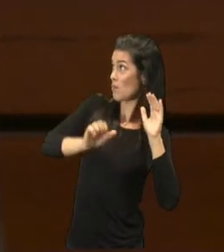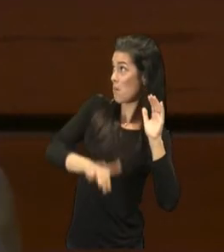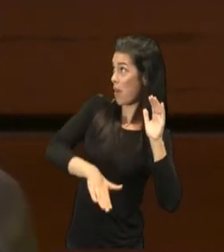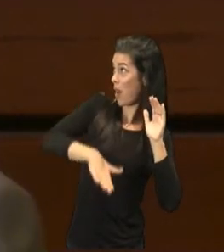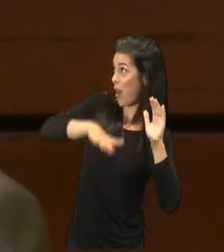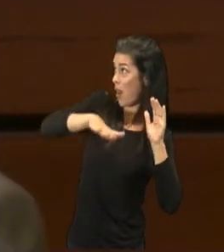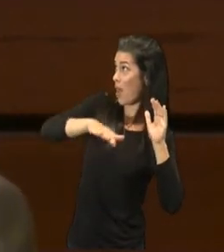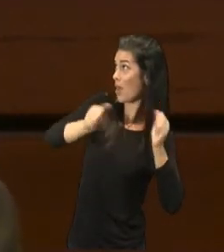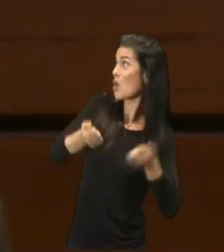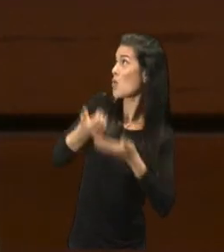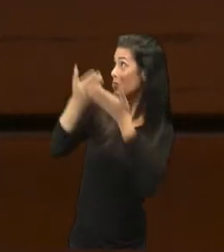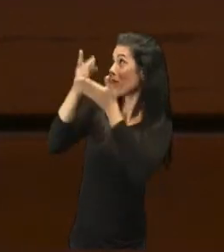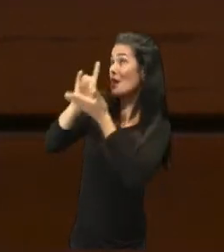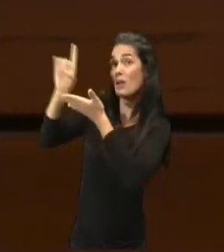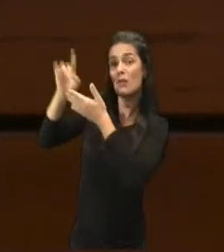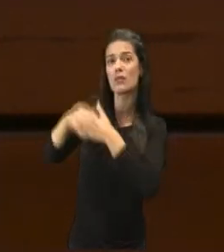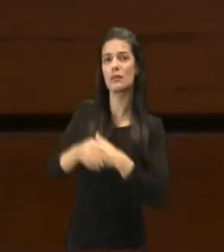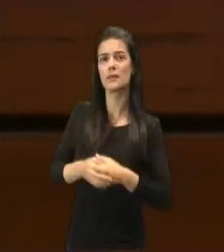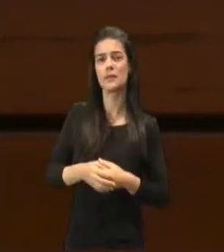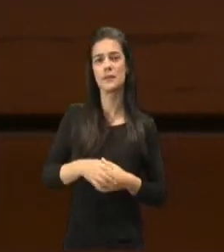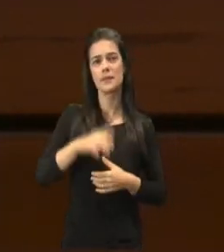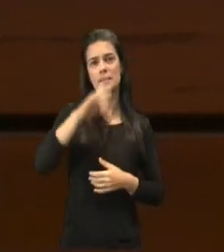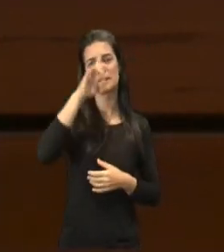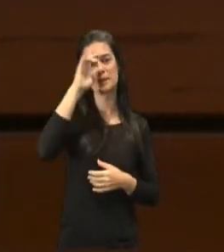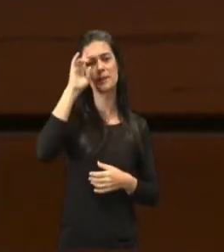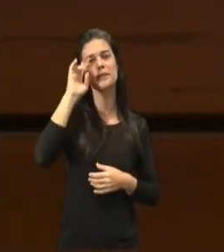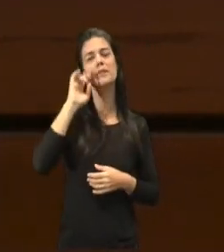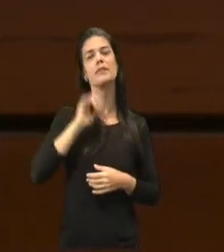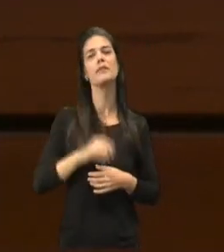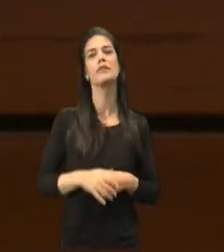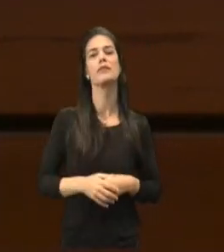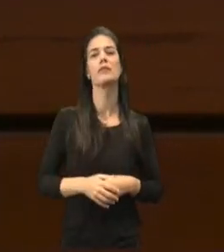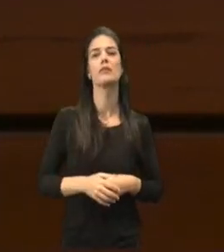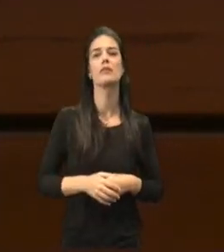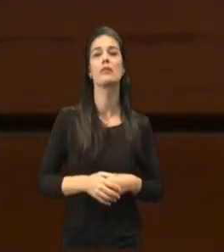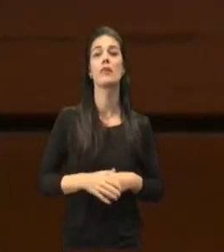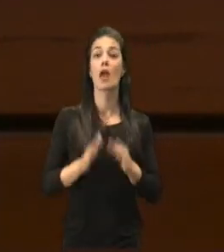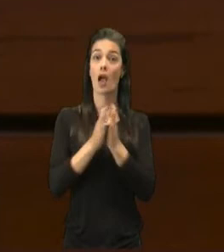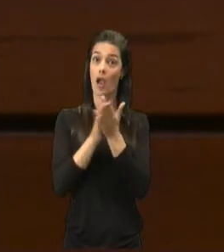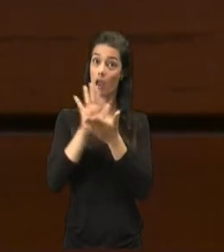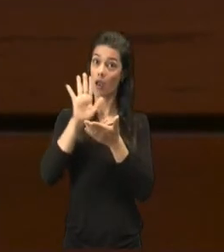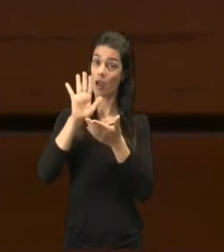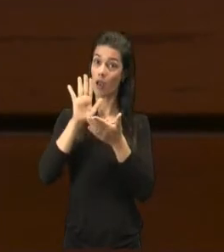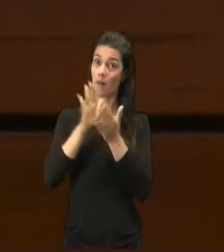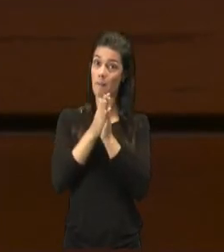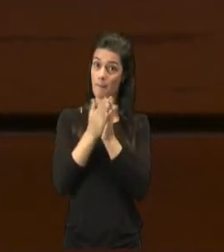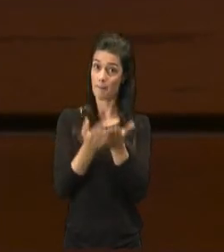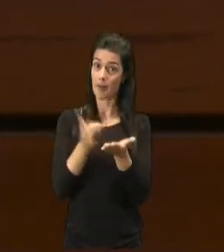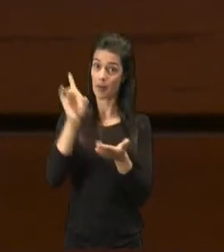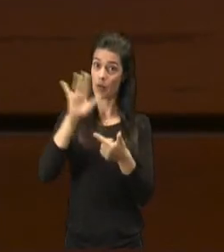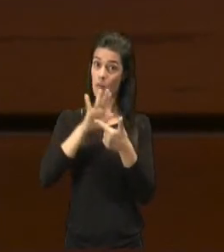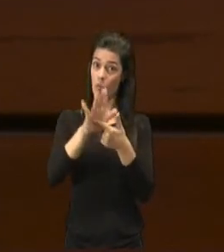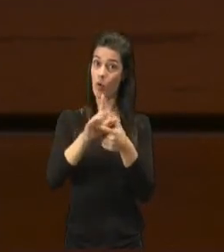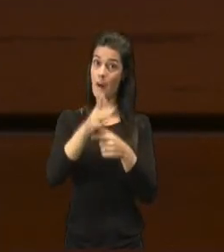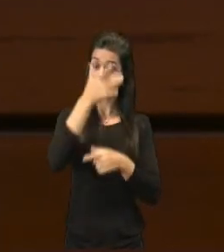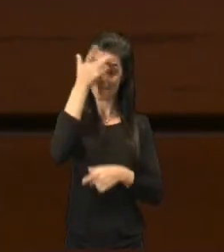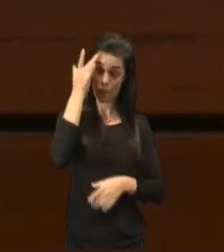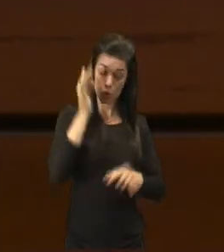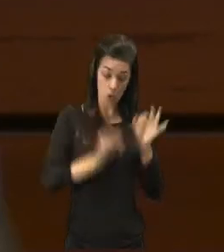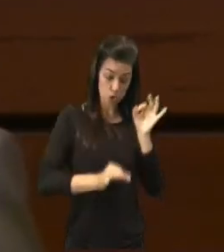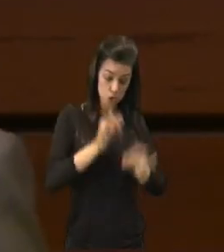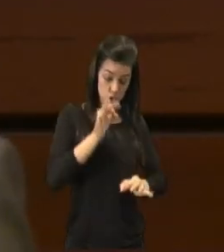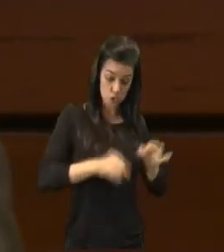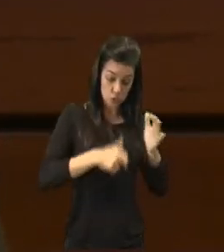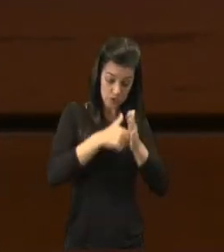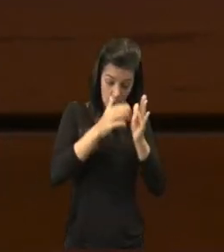diz em Tiago, no capítulo 5, verso 16, a oração de um justo vale muito em seus efeitos. A oração de um